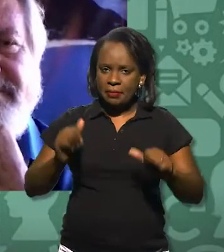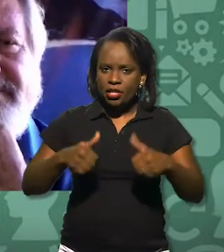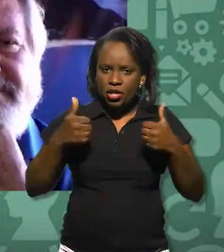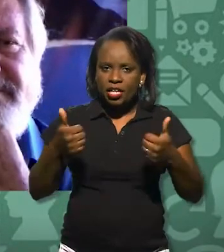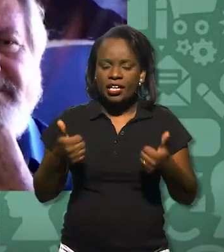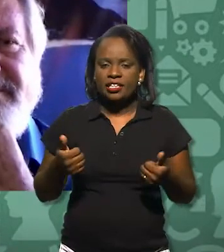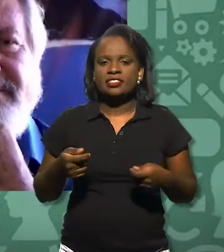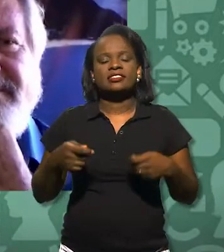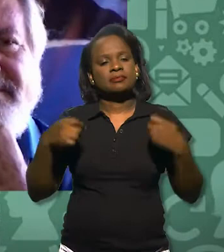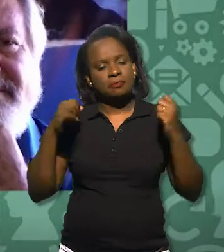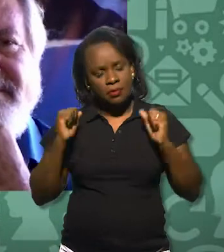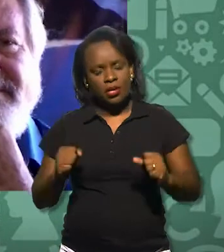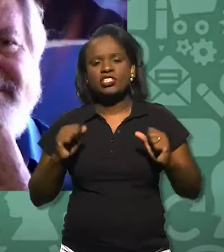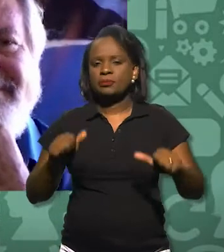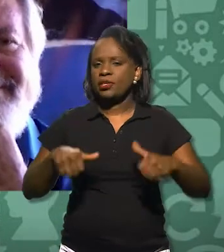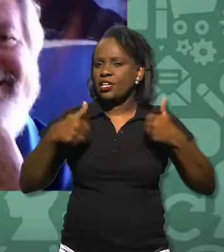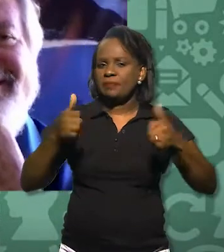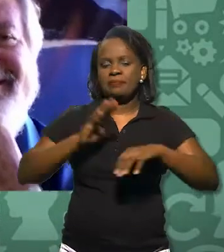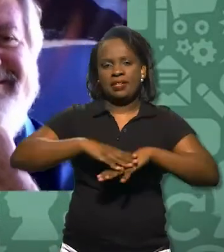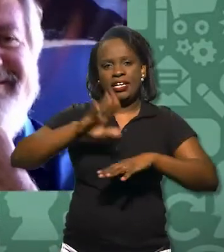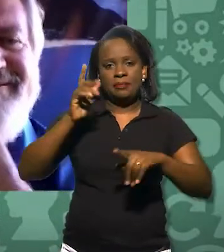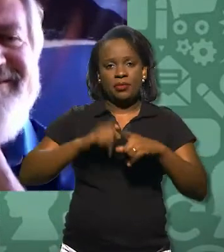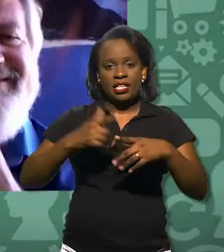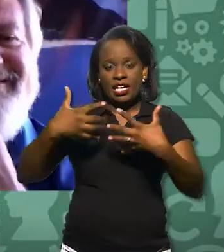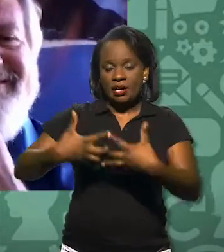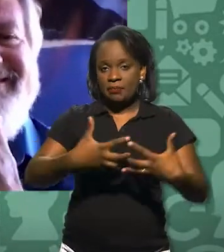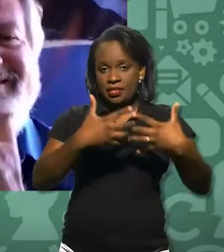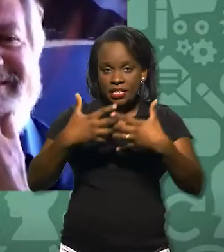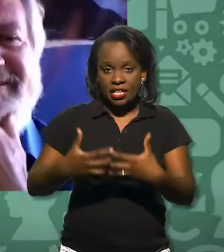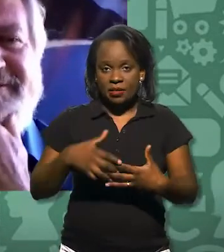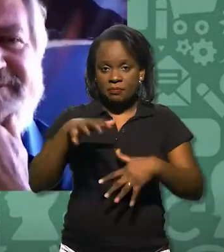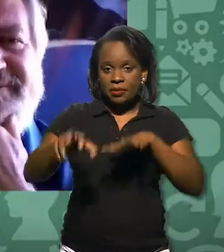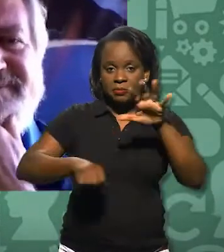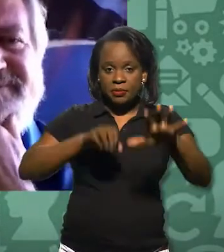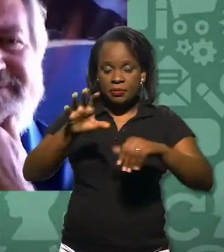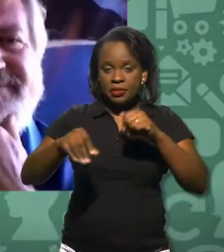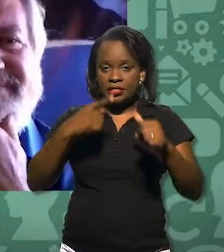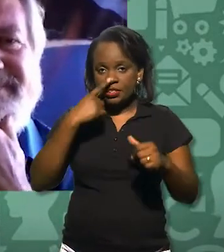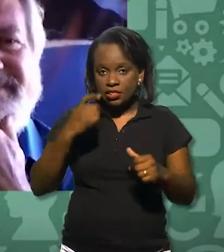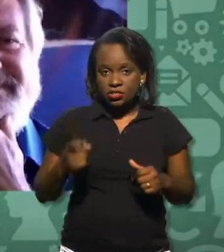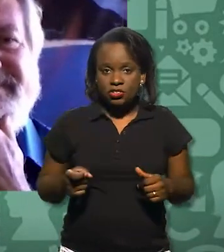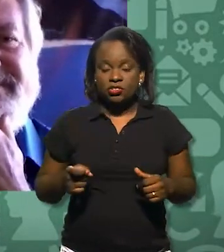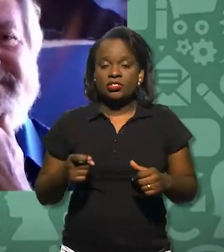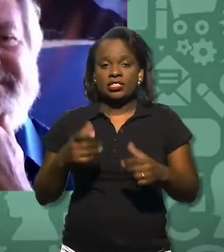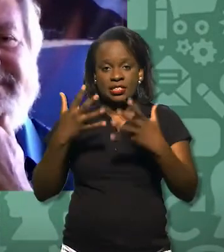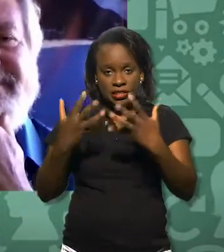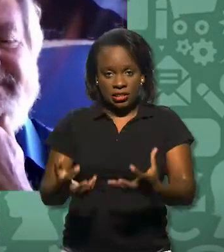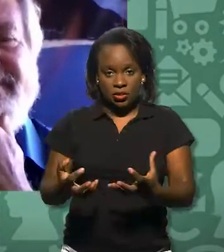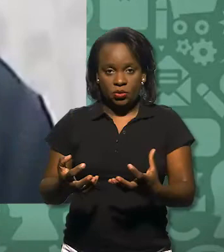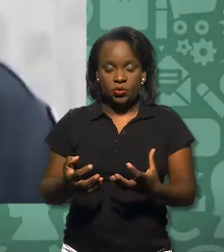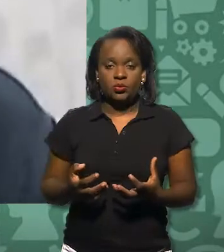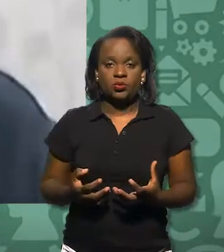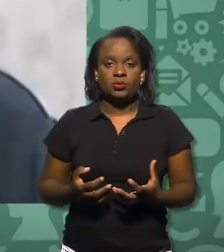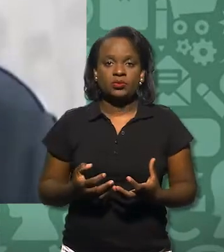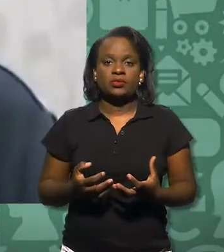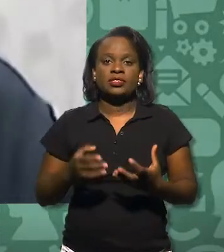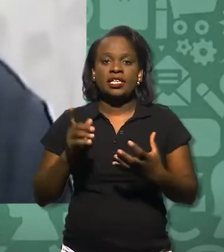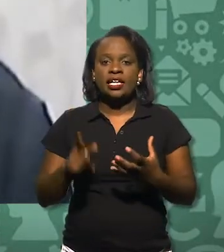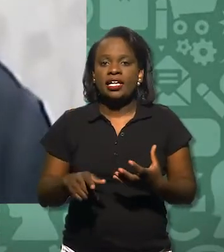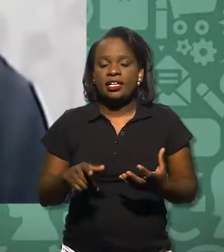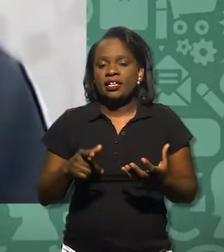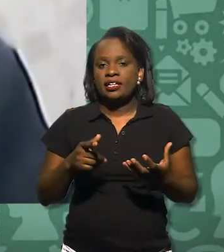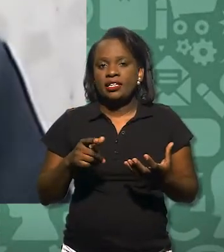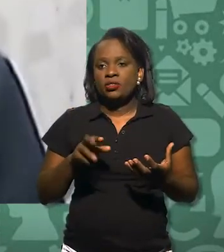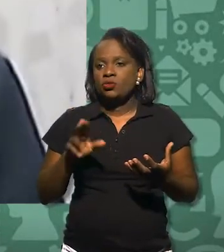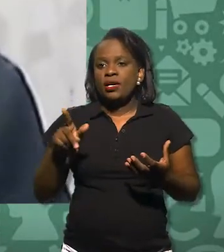podemos melhorar esse número, né? Podemos melhorar muito mais, porque o caminhão passa para recolher esses resíduos, os secos, né? Que seriam